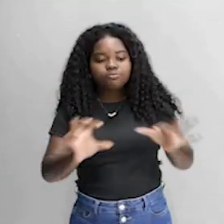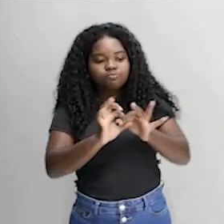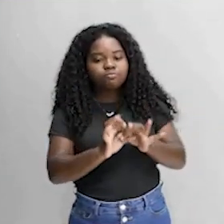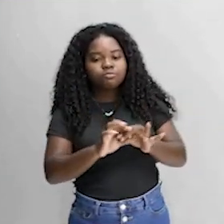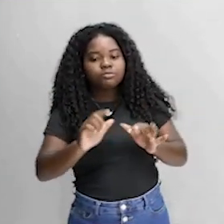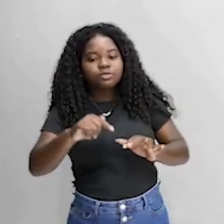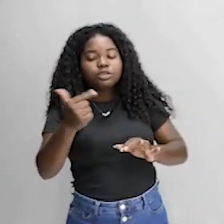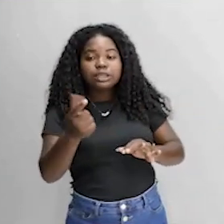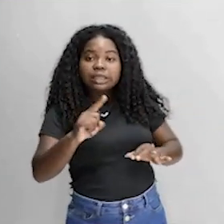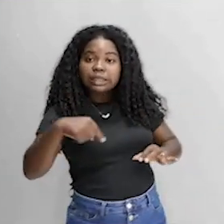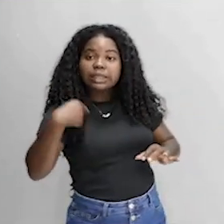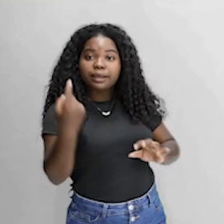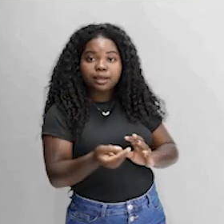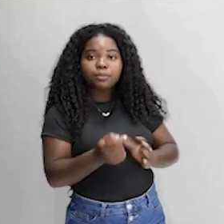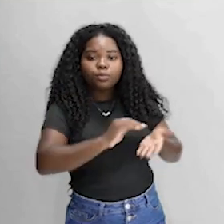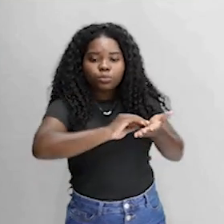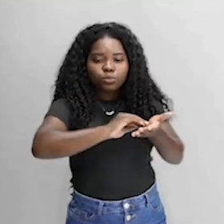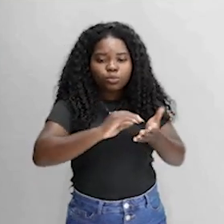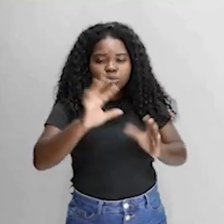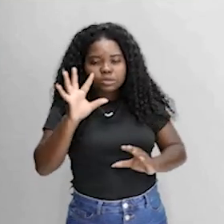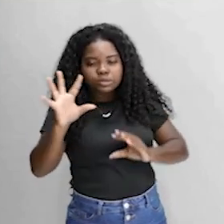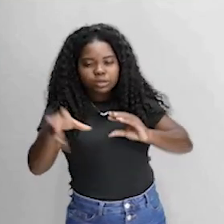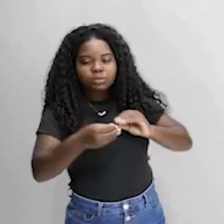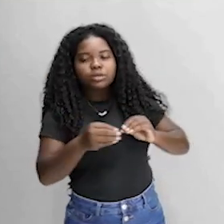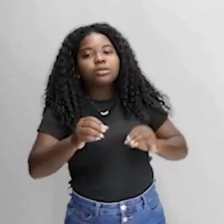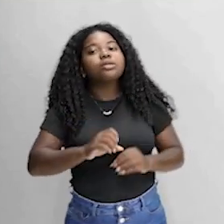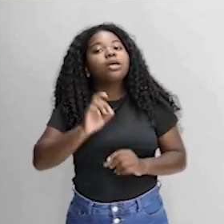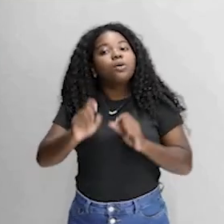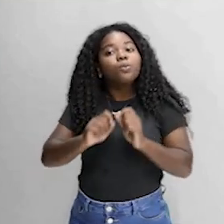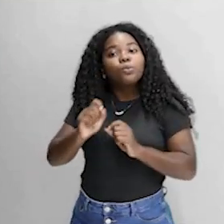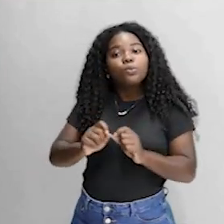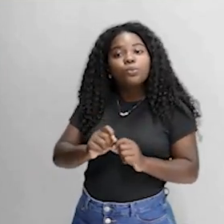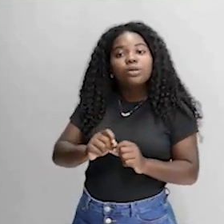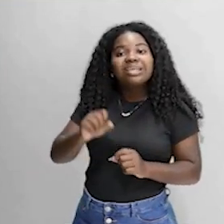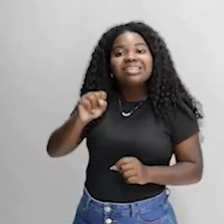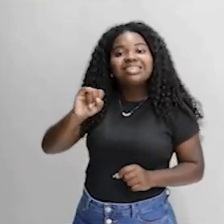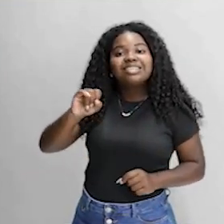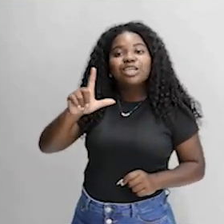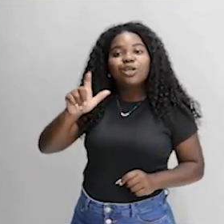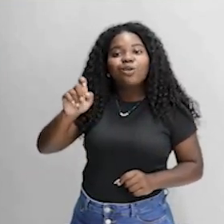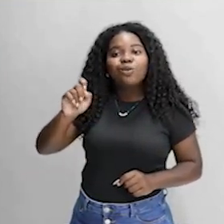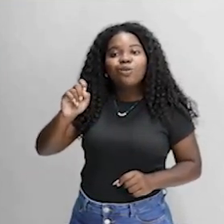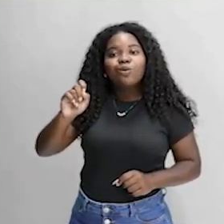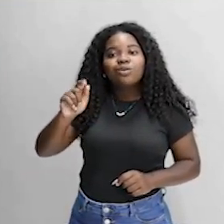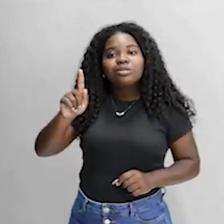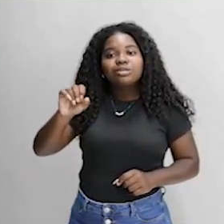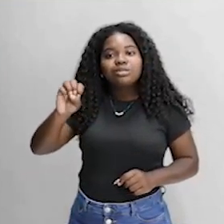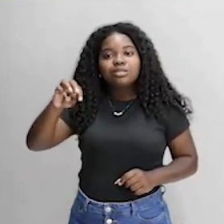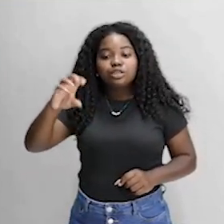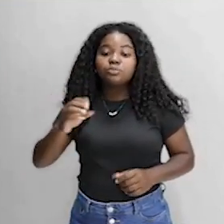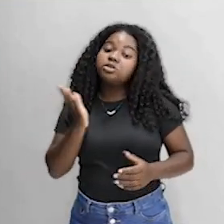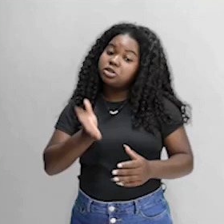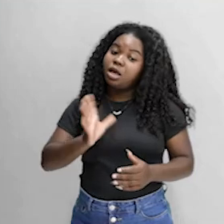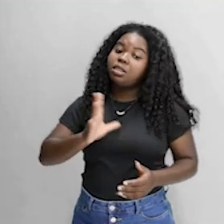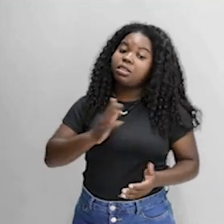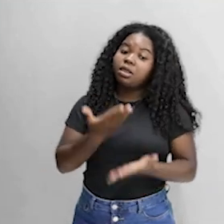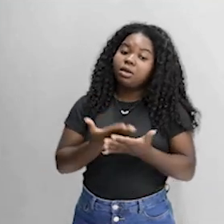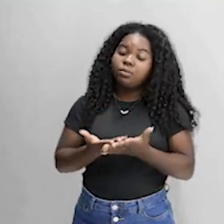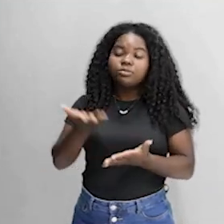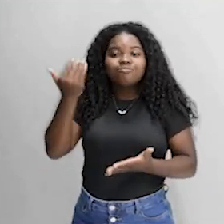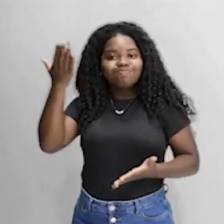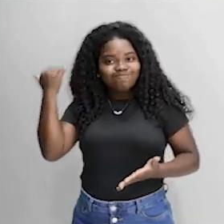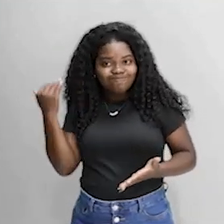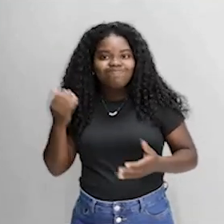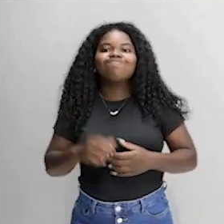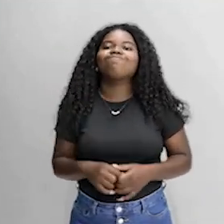conclusão, eu tenho um silogismo. Isso aí você já sabe, já tem aula aqui, é só tu fazer lá uma visita no portal, dá um Gonçalves Dias